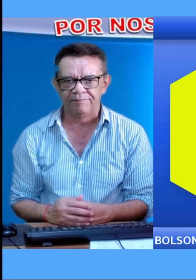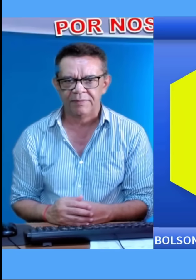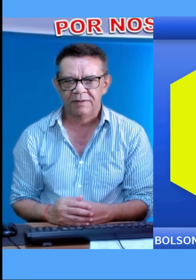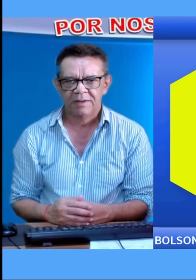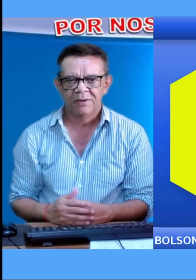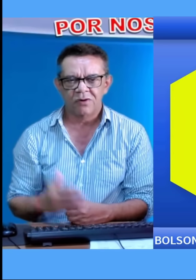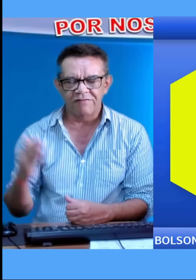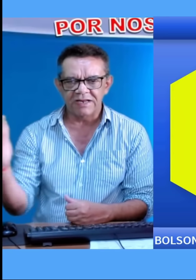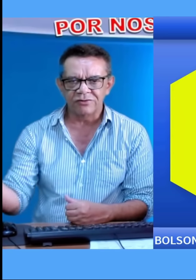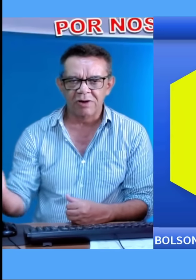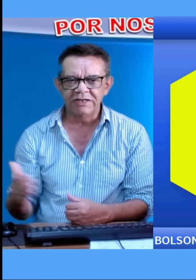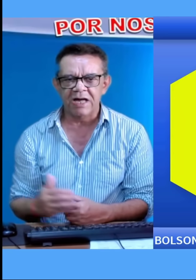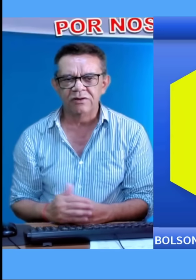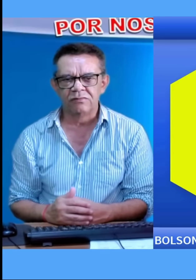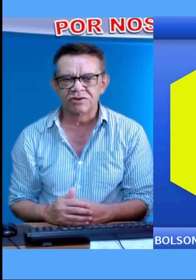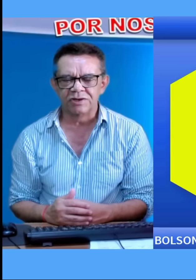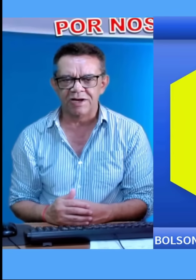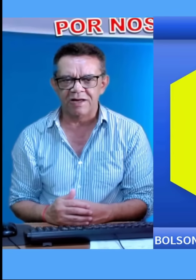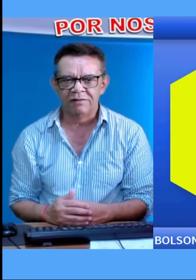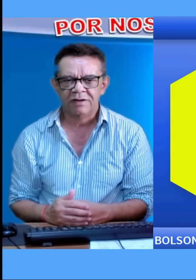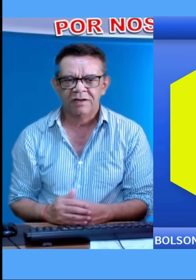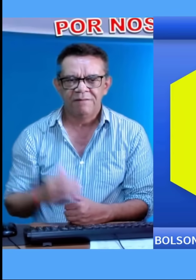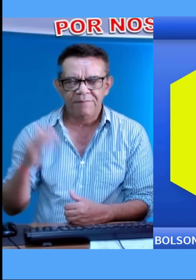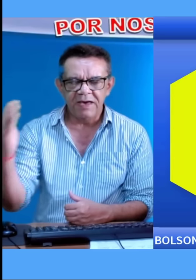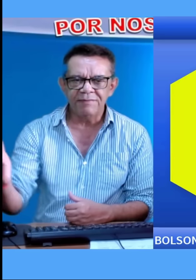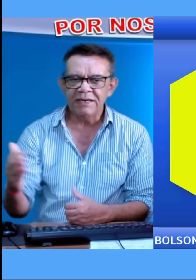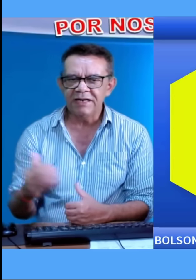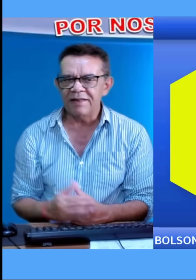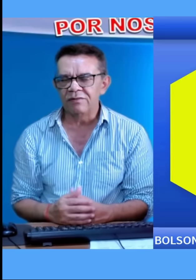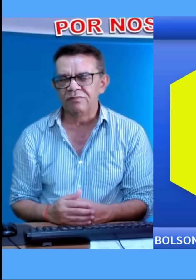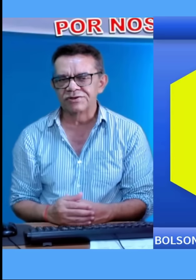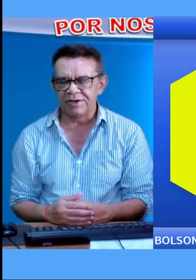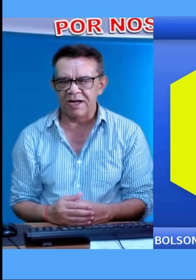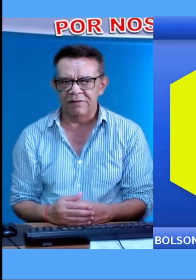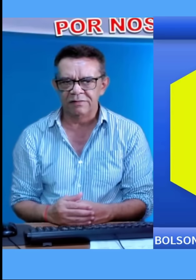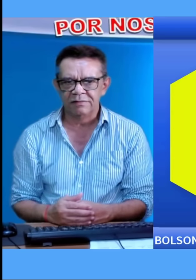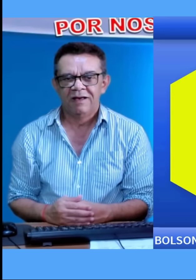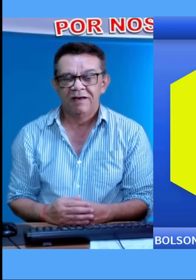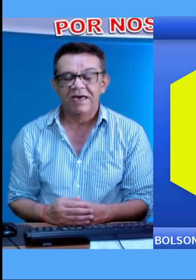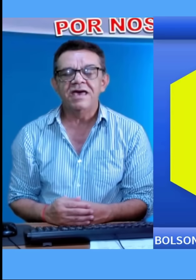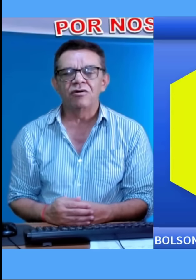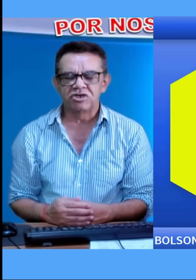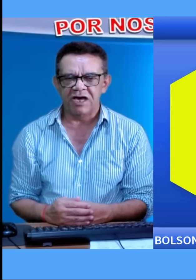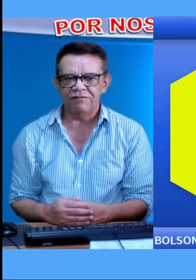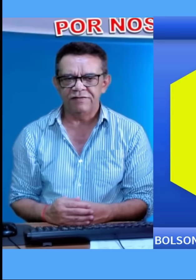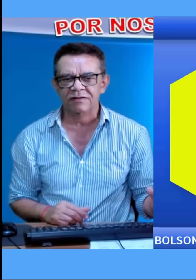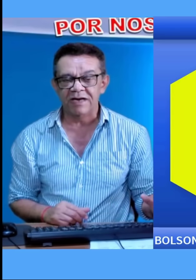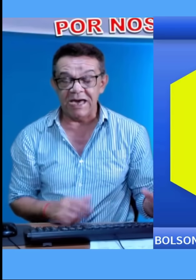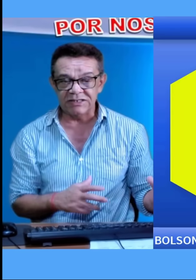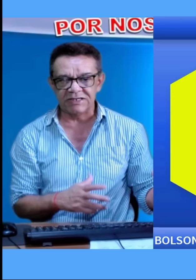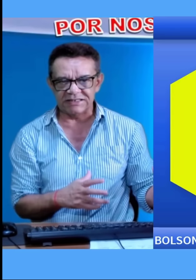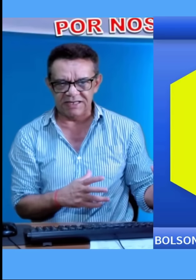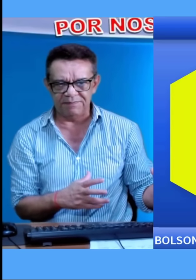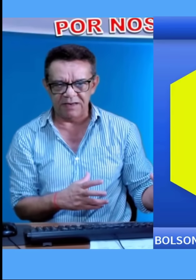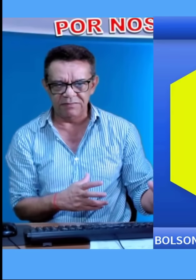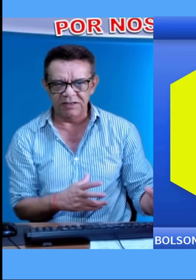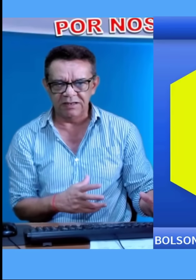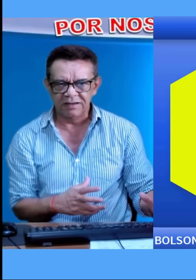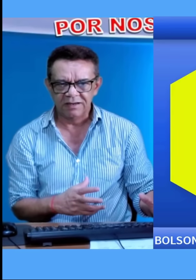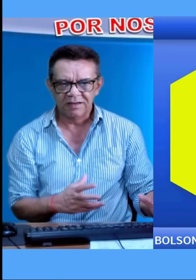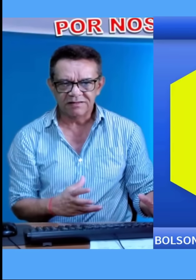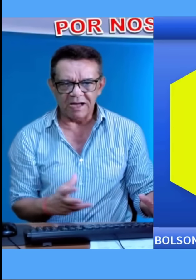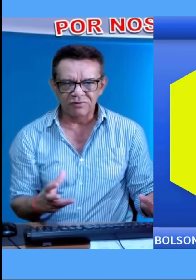Bolsonaro. Governador alinhado com Bolsonaro. PM alinhada com Bolsonaro. Quem é o chefe? É isso que a